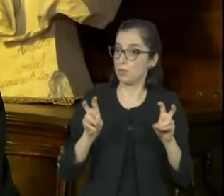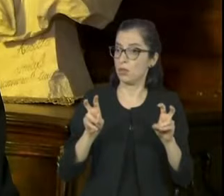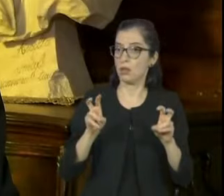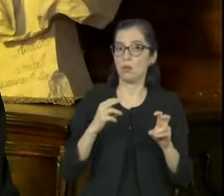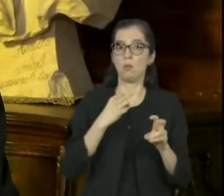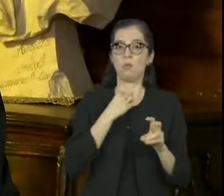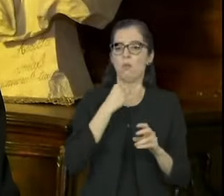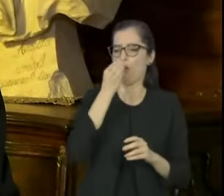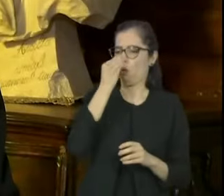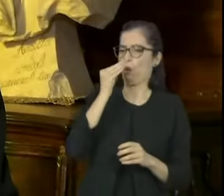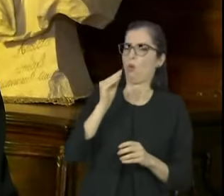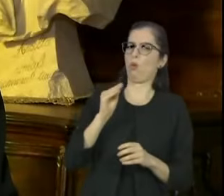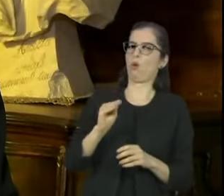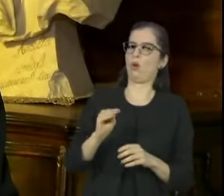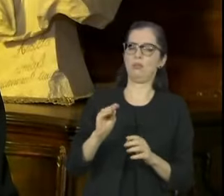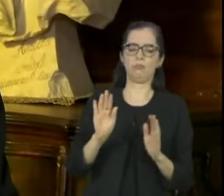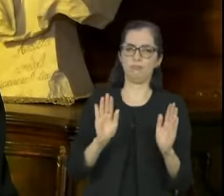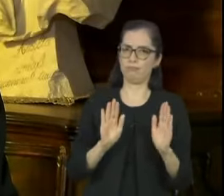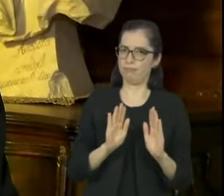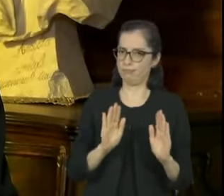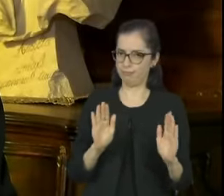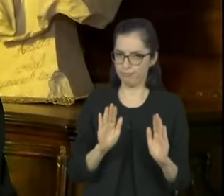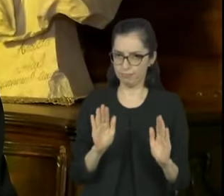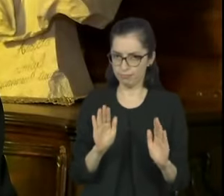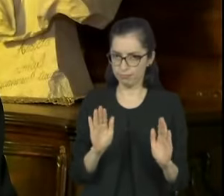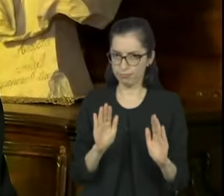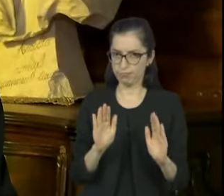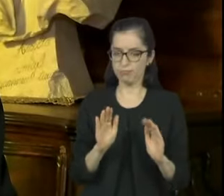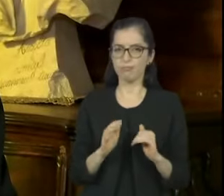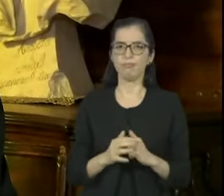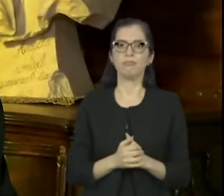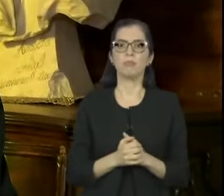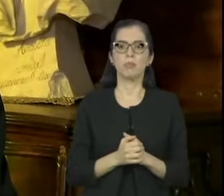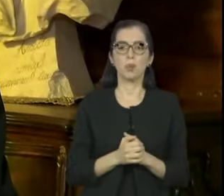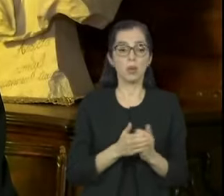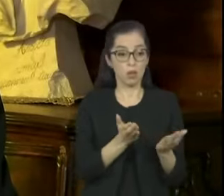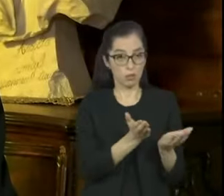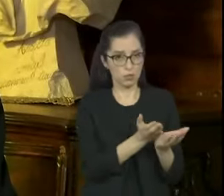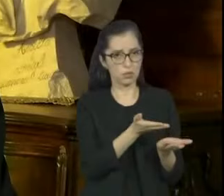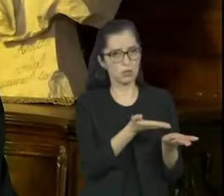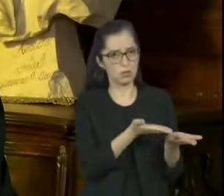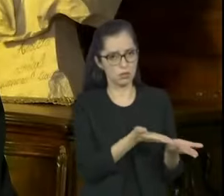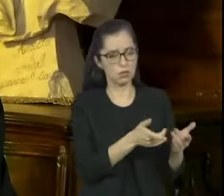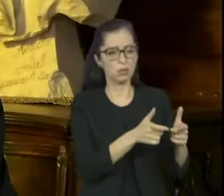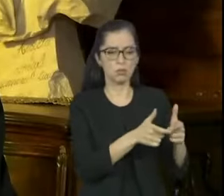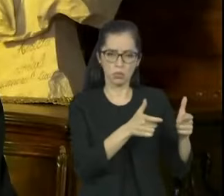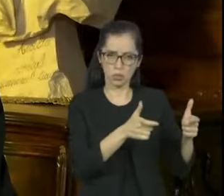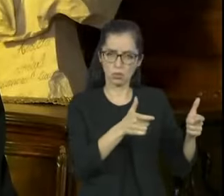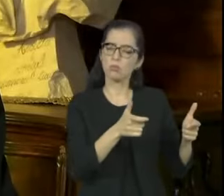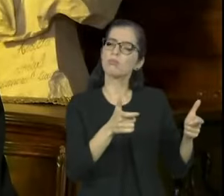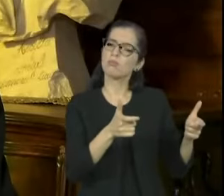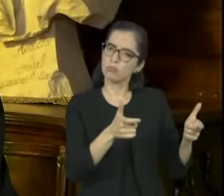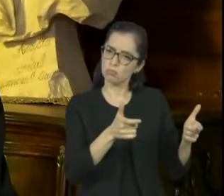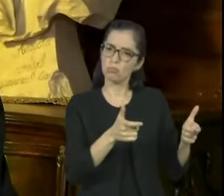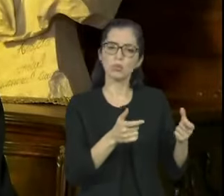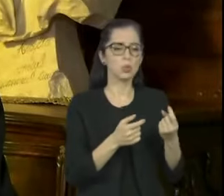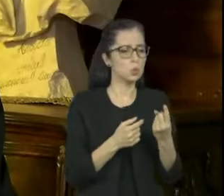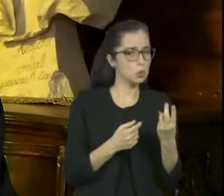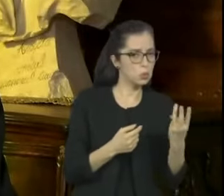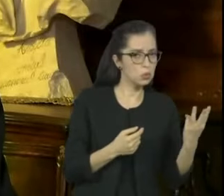é ascensão dos Evangélicos não não apenas como quantidade